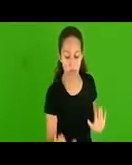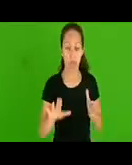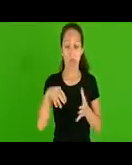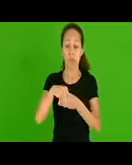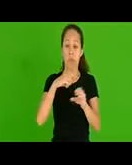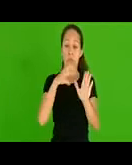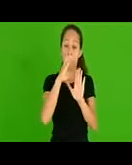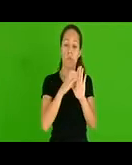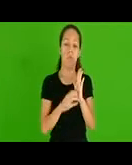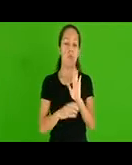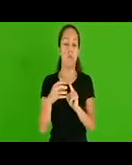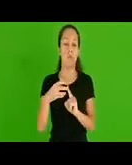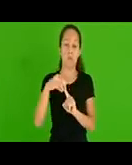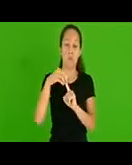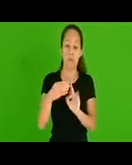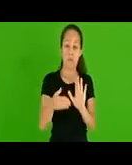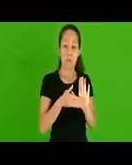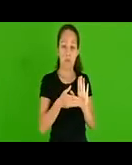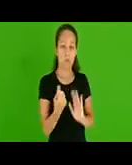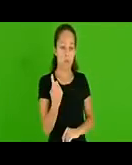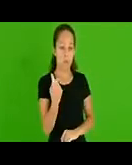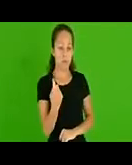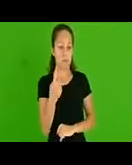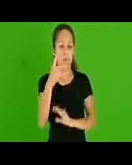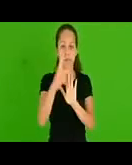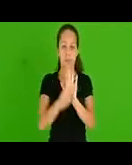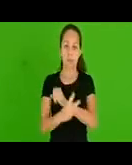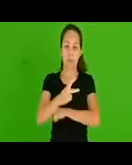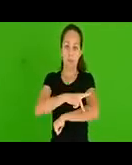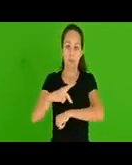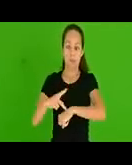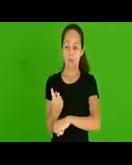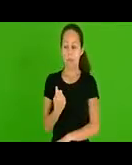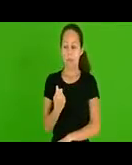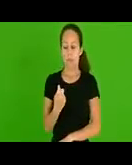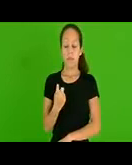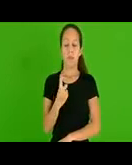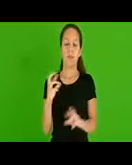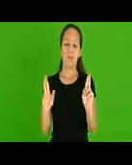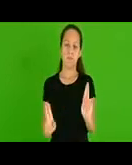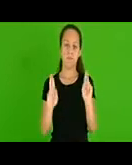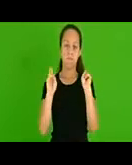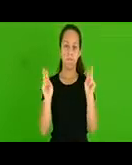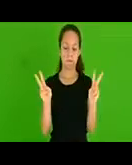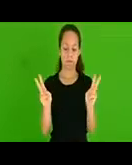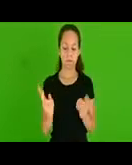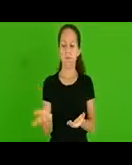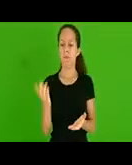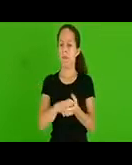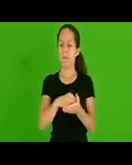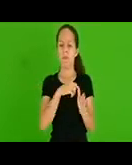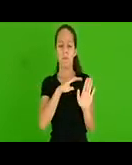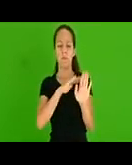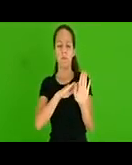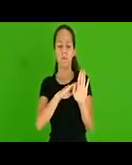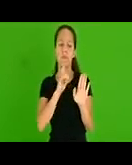uma proposta única, um projeto pedagógico único, há uma grande diferença. E o que está por trás disso, a gente já viu, a